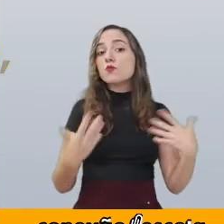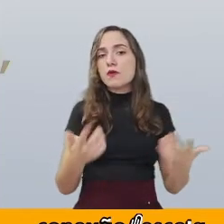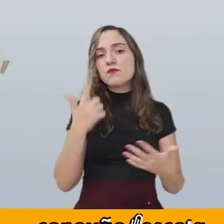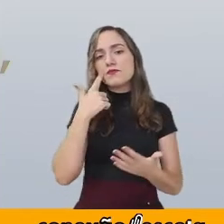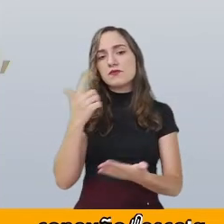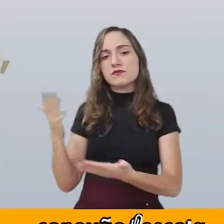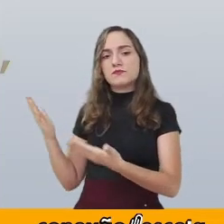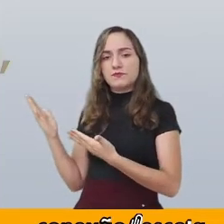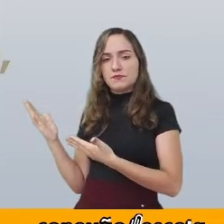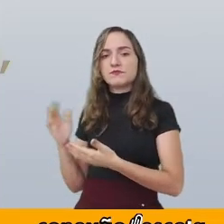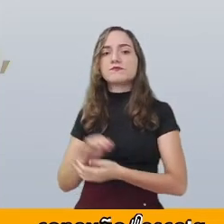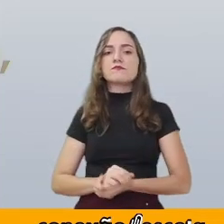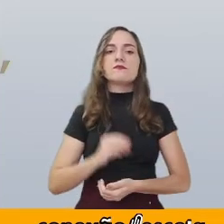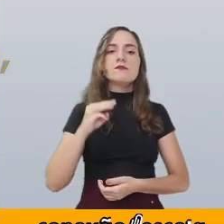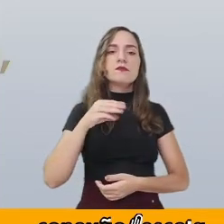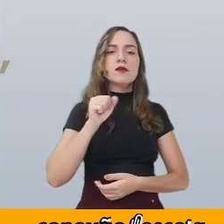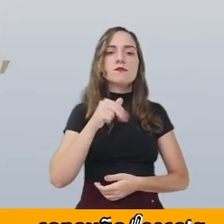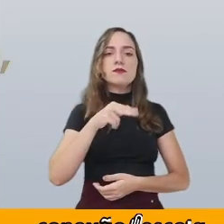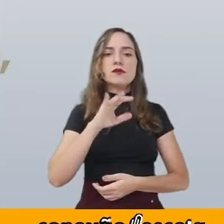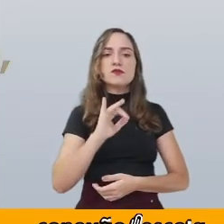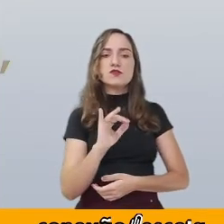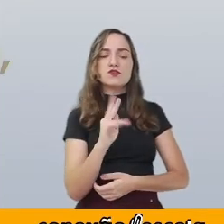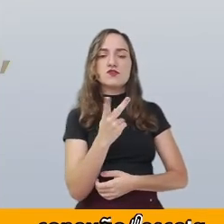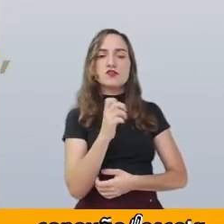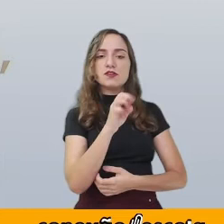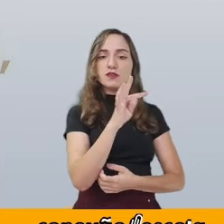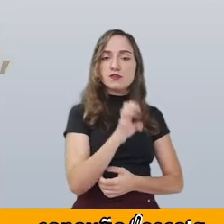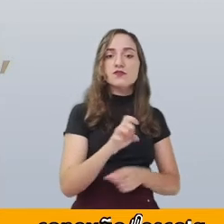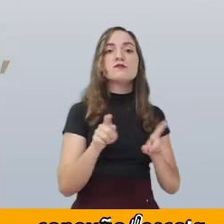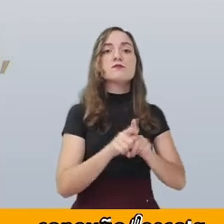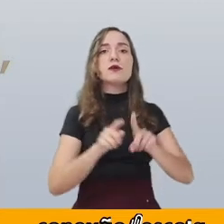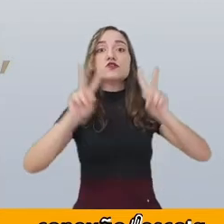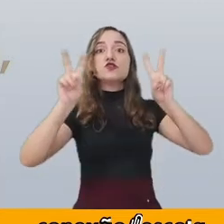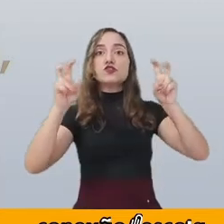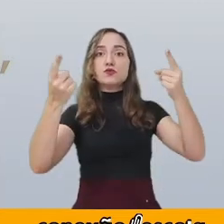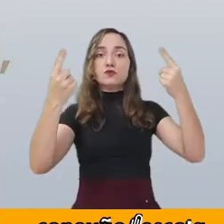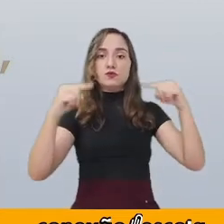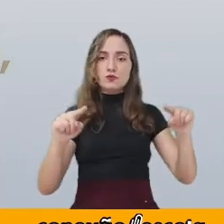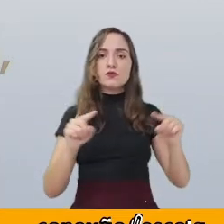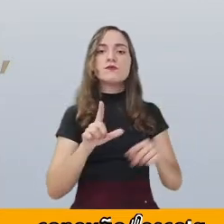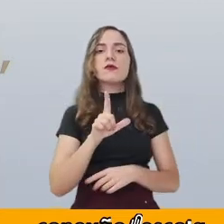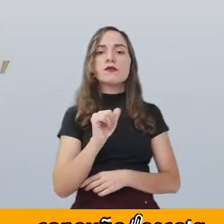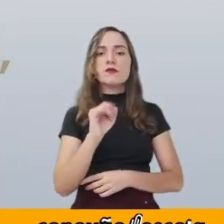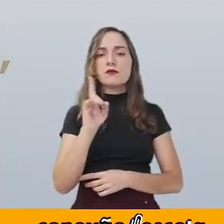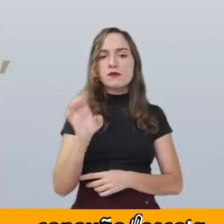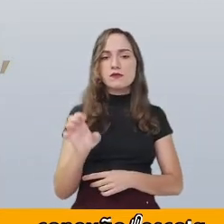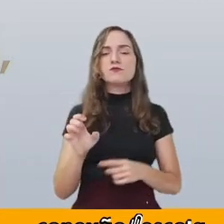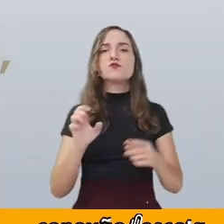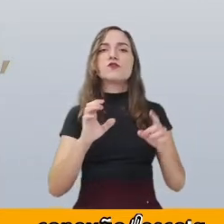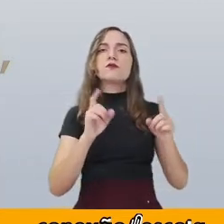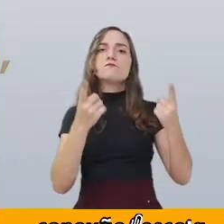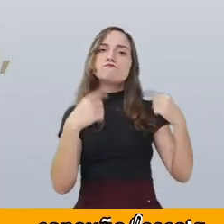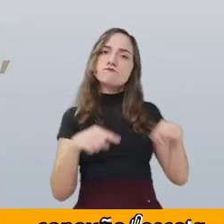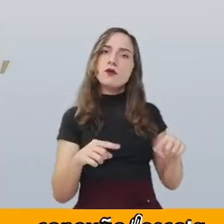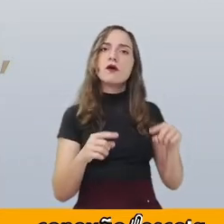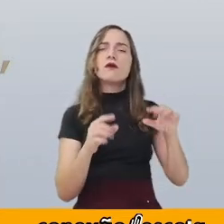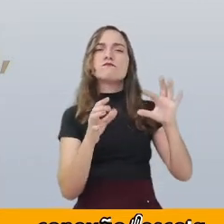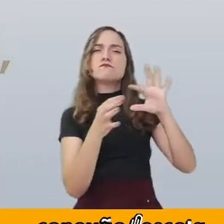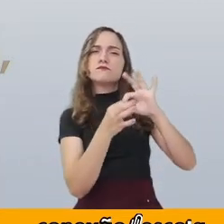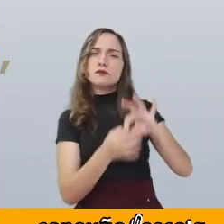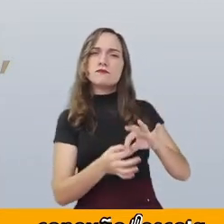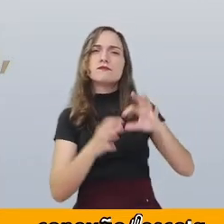são manchete, subtítulo, lead, corpo do texto.